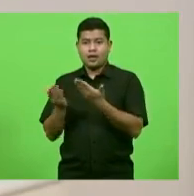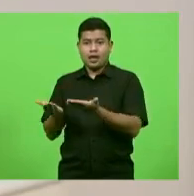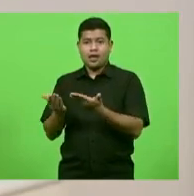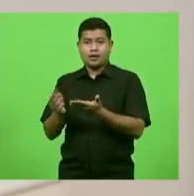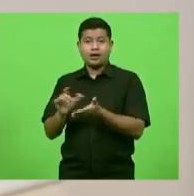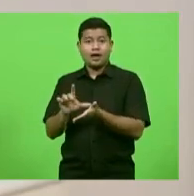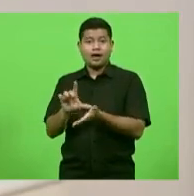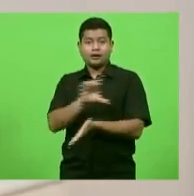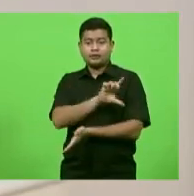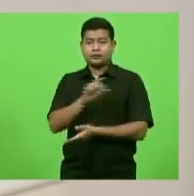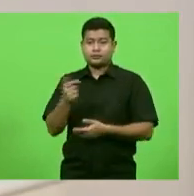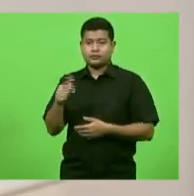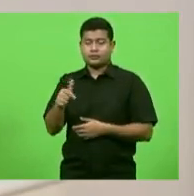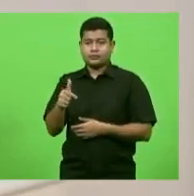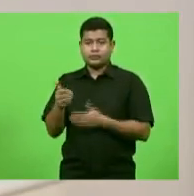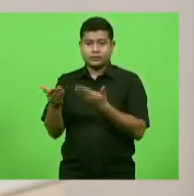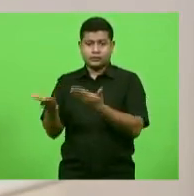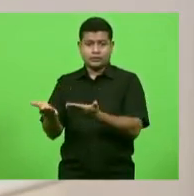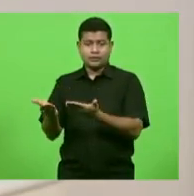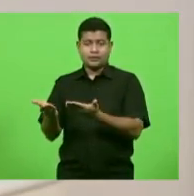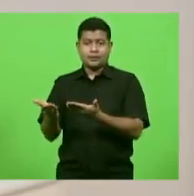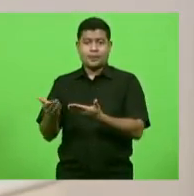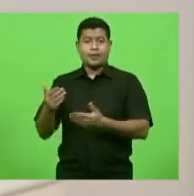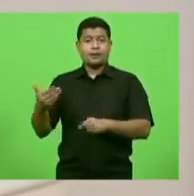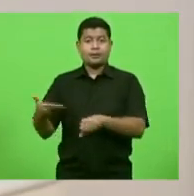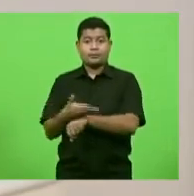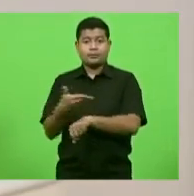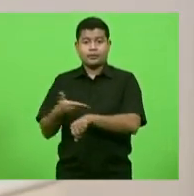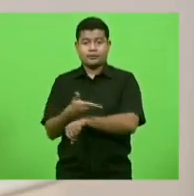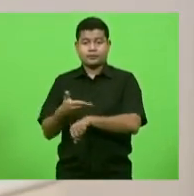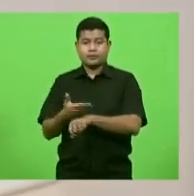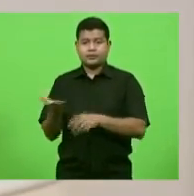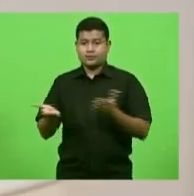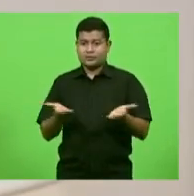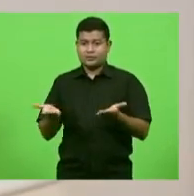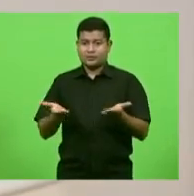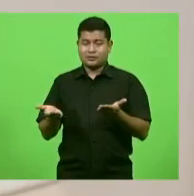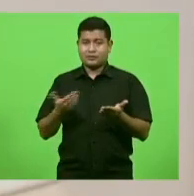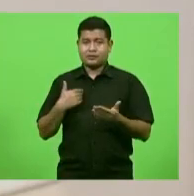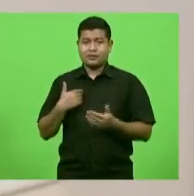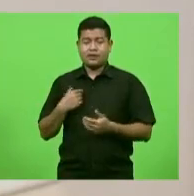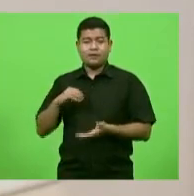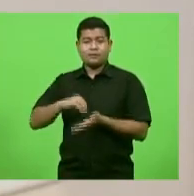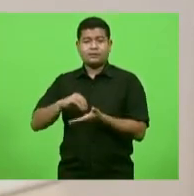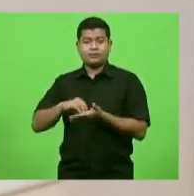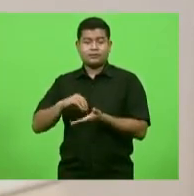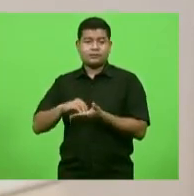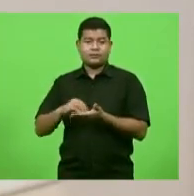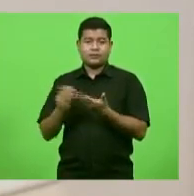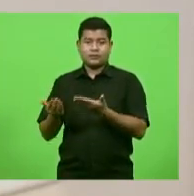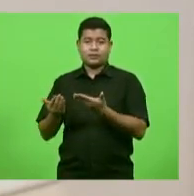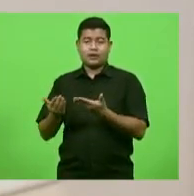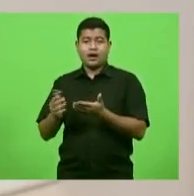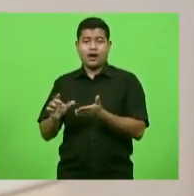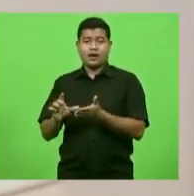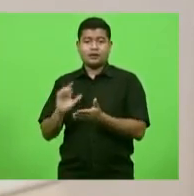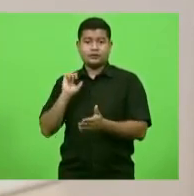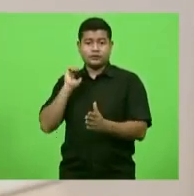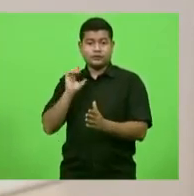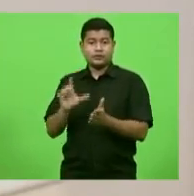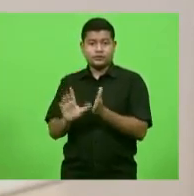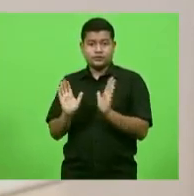da Veiga Med para participação do certame estava completa ao tempo da liquidação das notas de